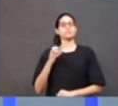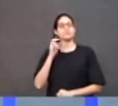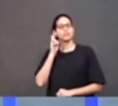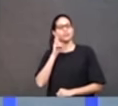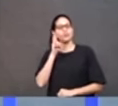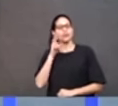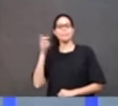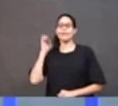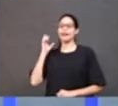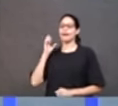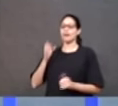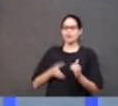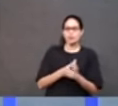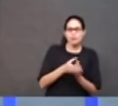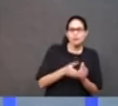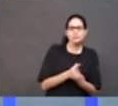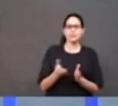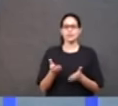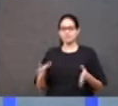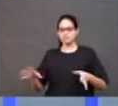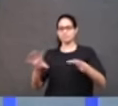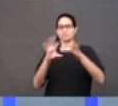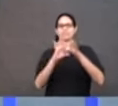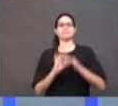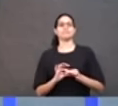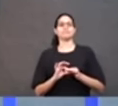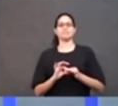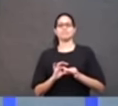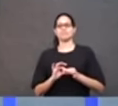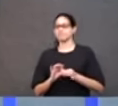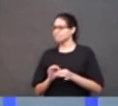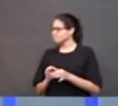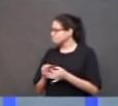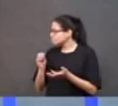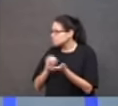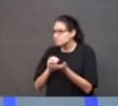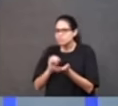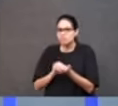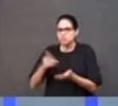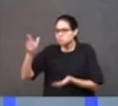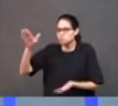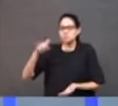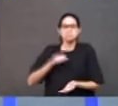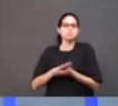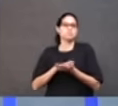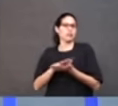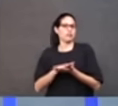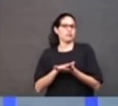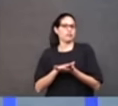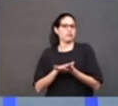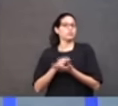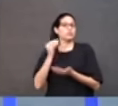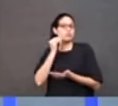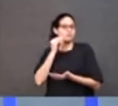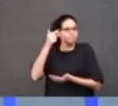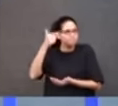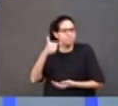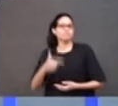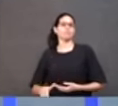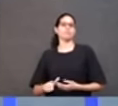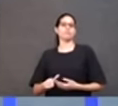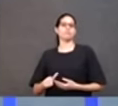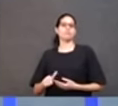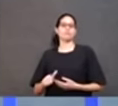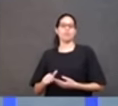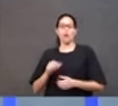Conselho de Integração Universidade-Sociedade nem vem sendo convocado ultimamente. Seria momento de restaurar esse conselho, que